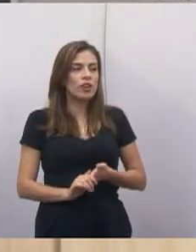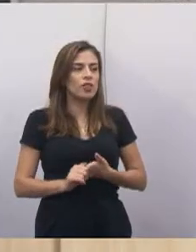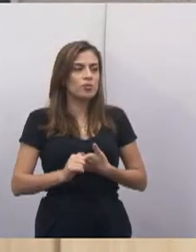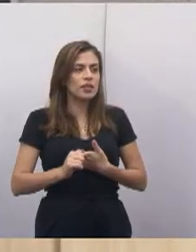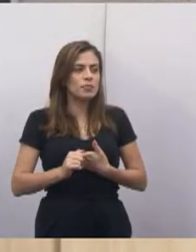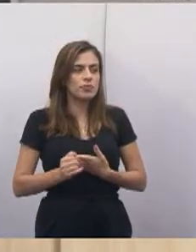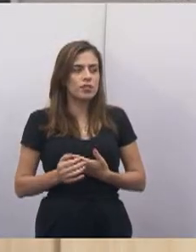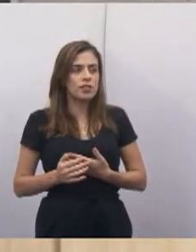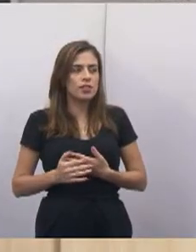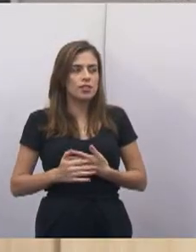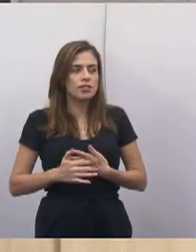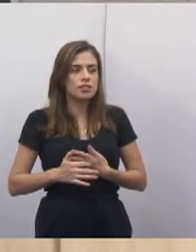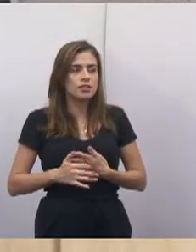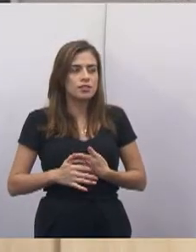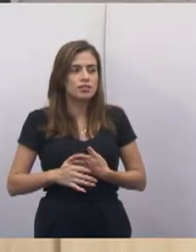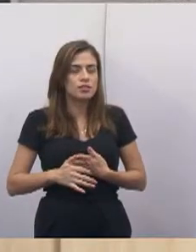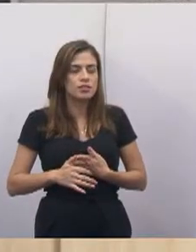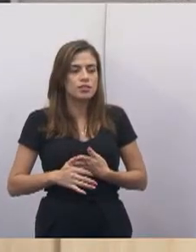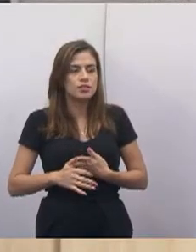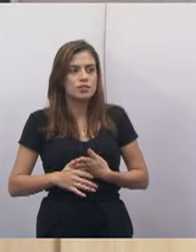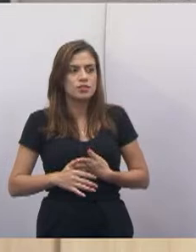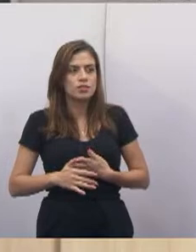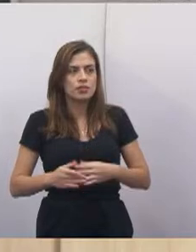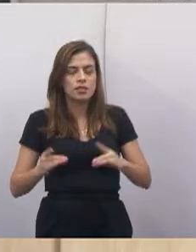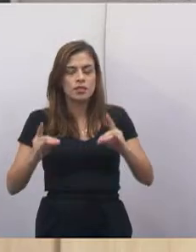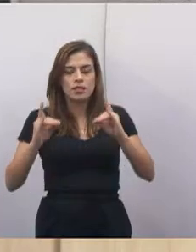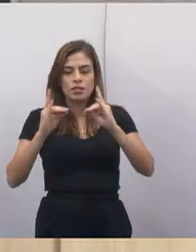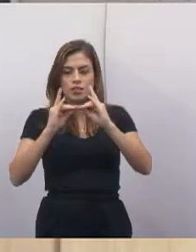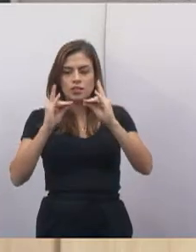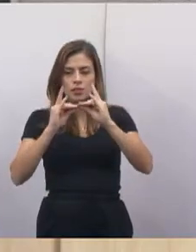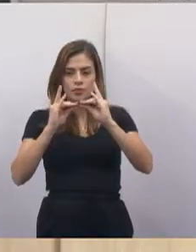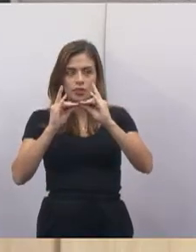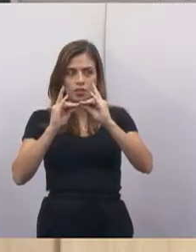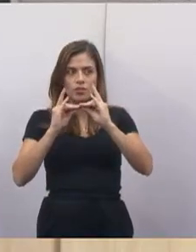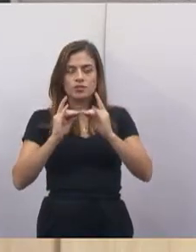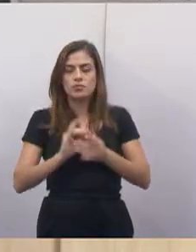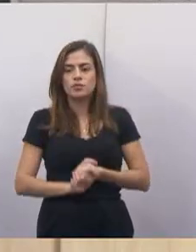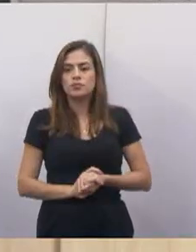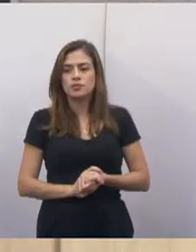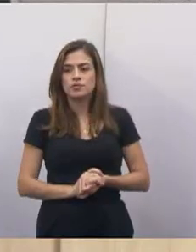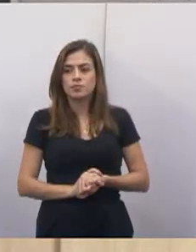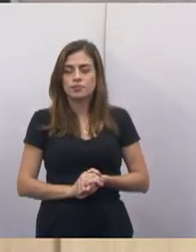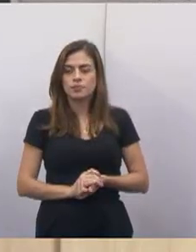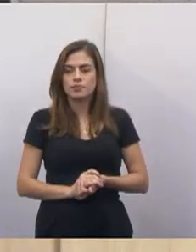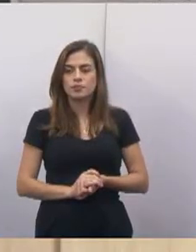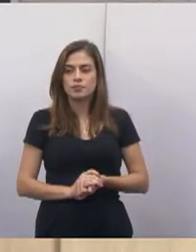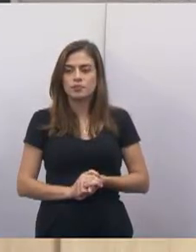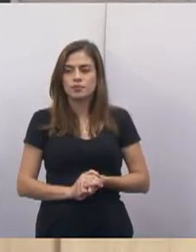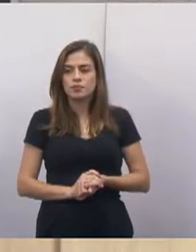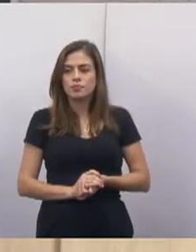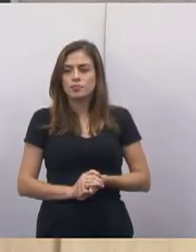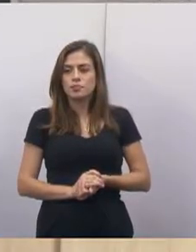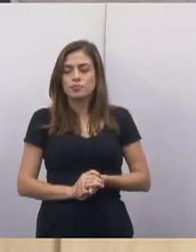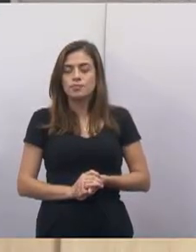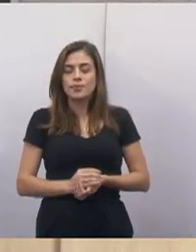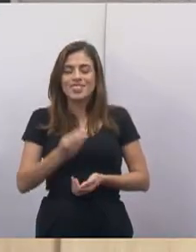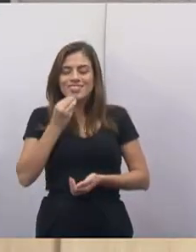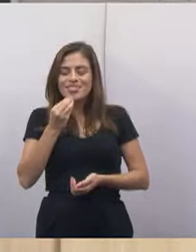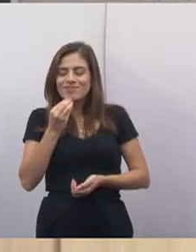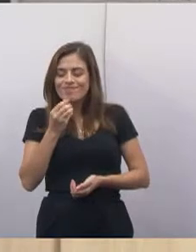Considerando os ofícios por nós enviados solicitando rebaixamento e até apresentado nenhuma previdência foi